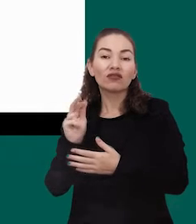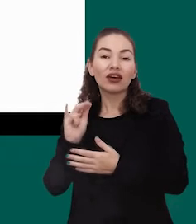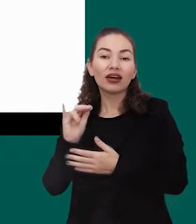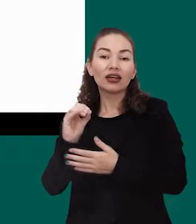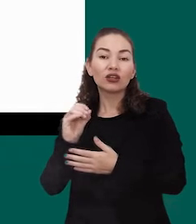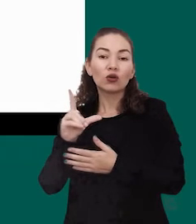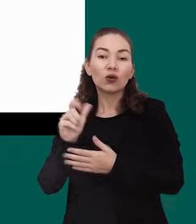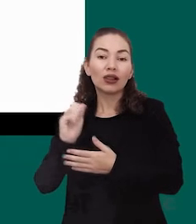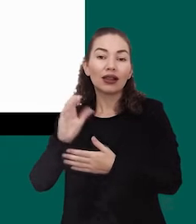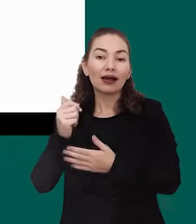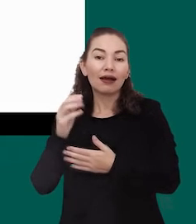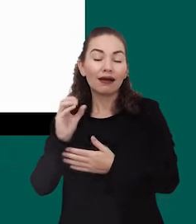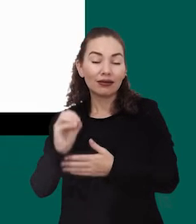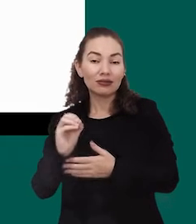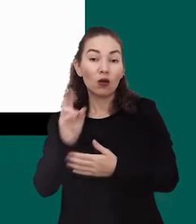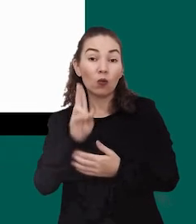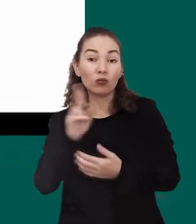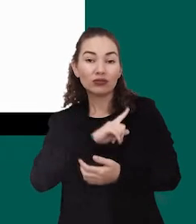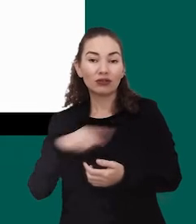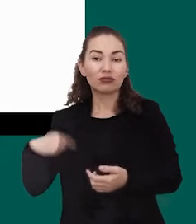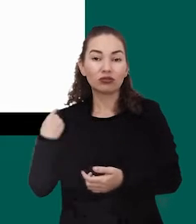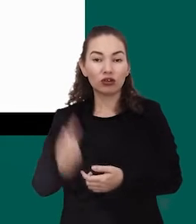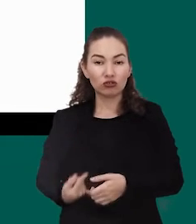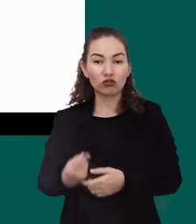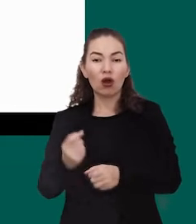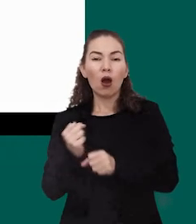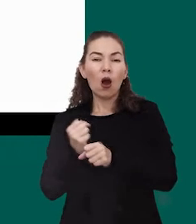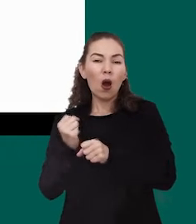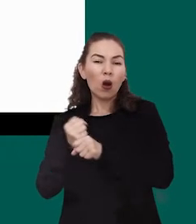era usada na China. Com o tempo, essa técnica foi um pouco mais